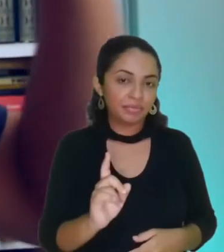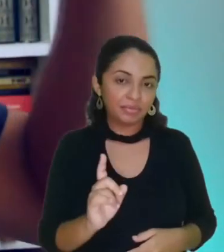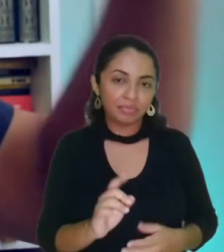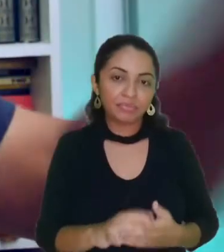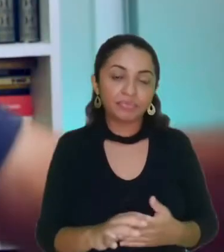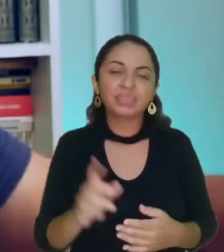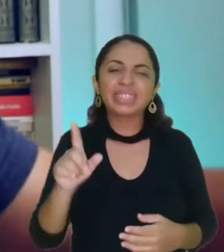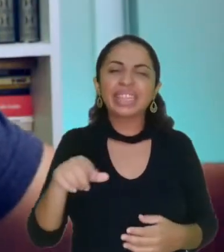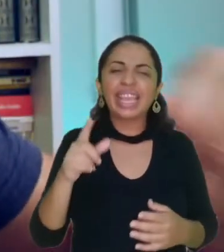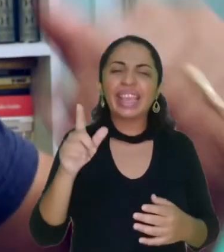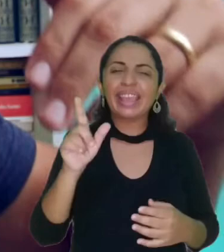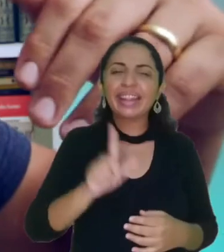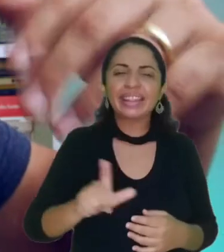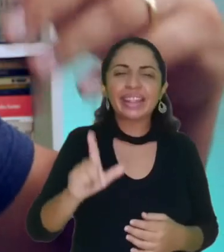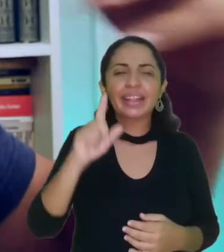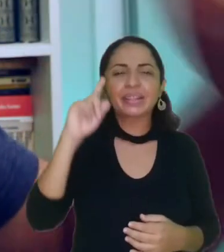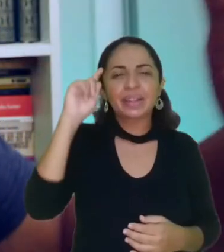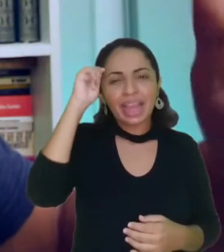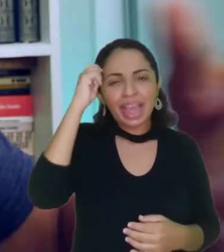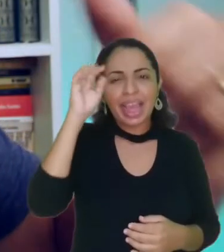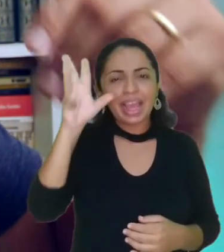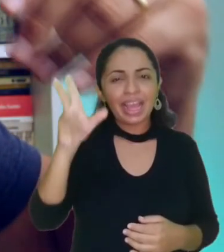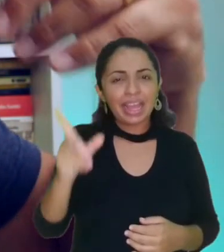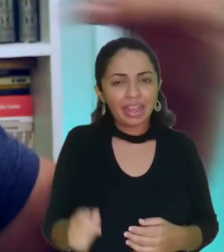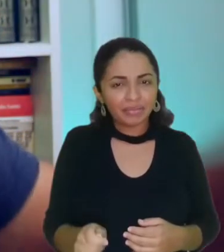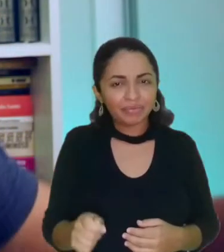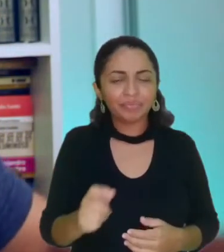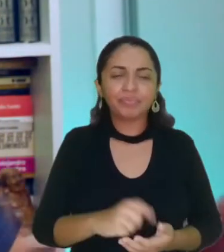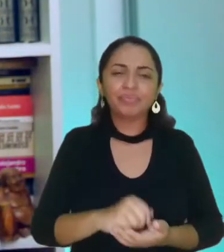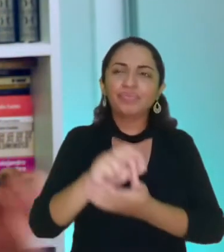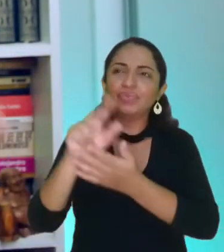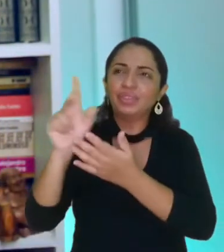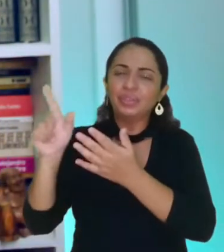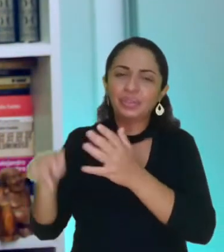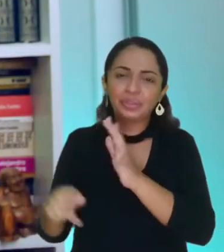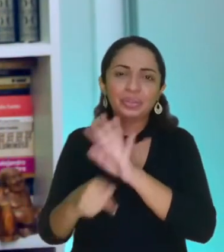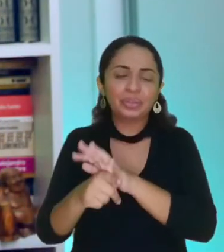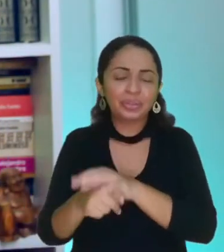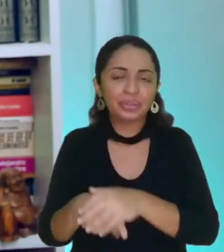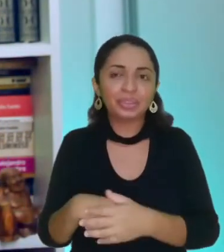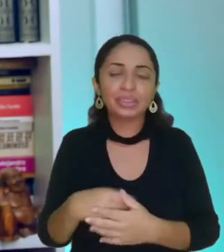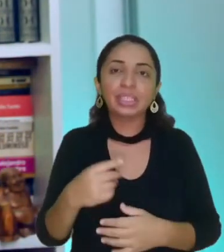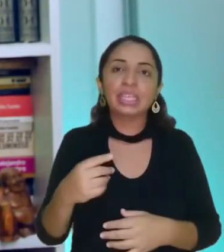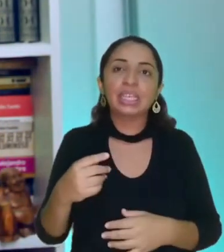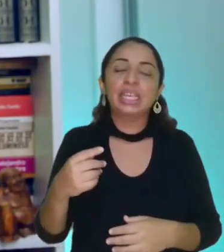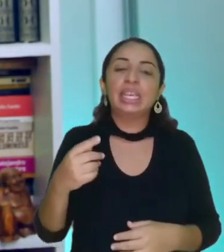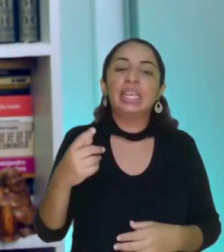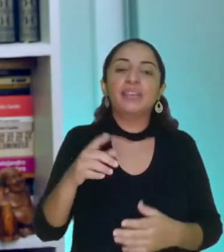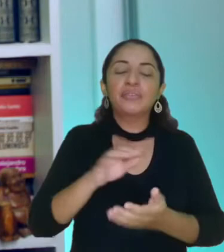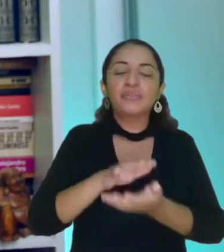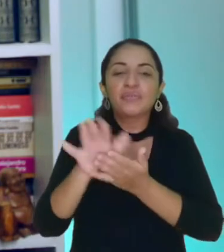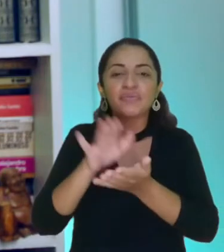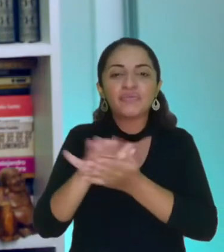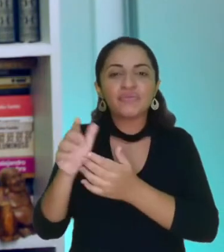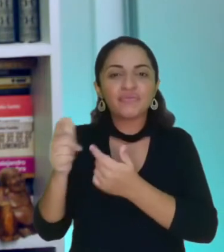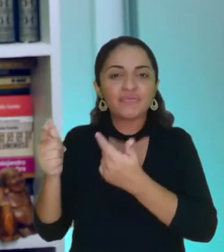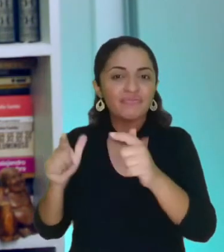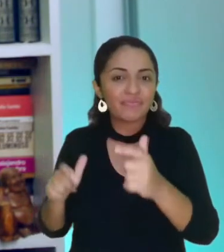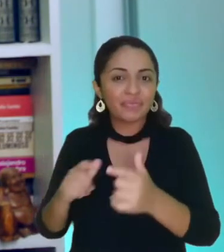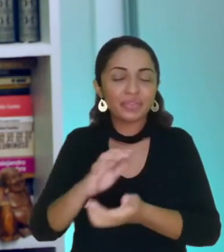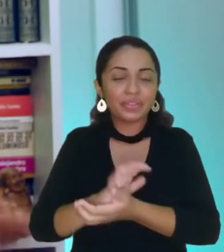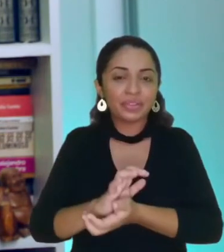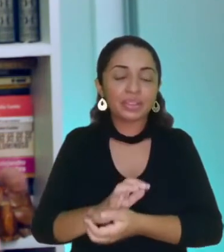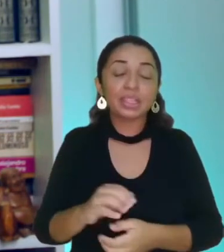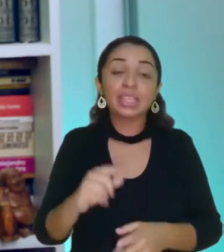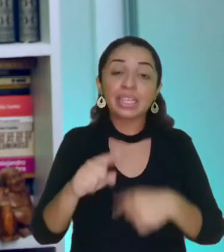livros de autores africanos, coleções inteiras de autores africanos que saíram pela Ática, saíram pela Record, saíram pela Nova